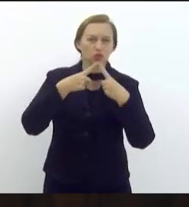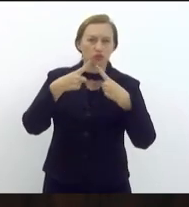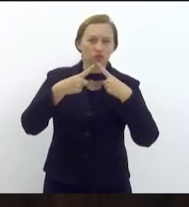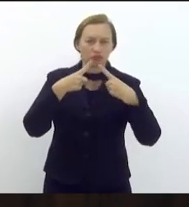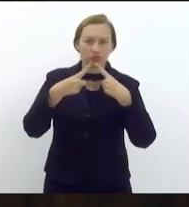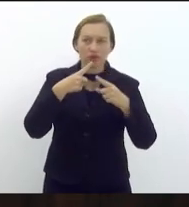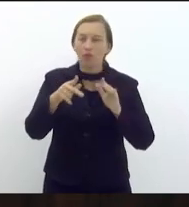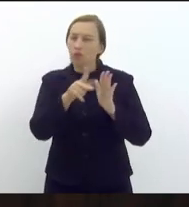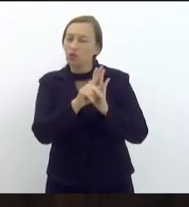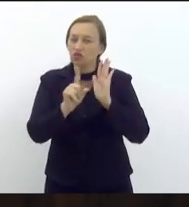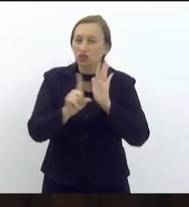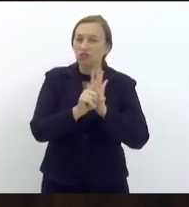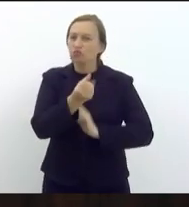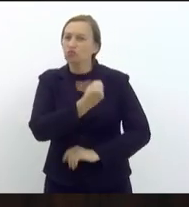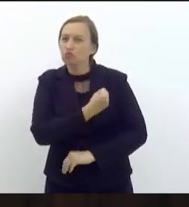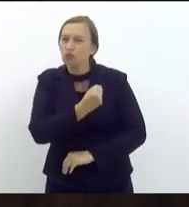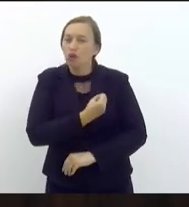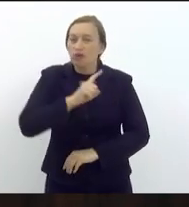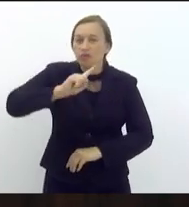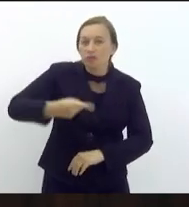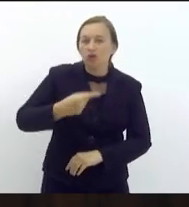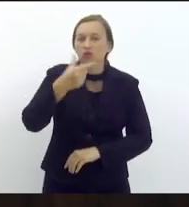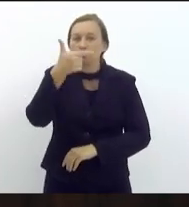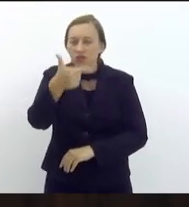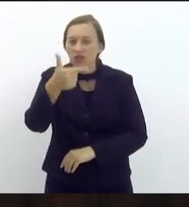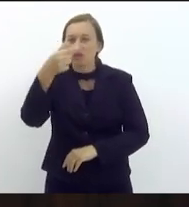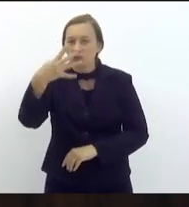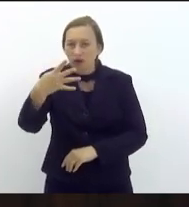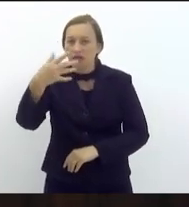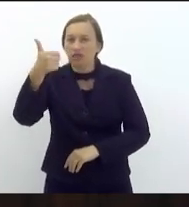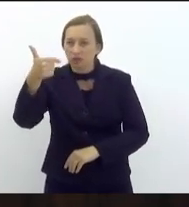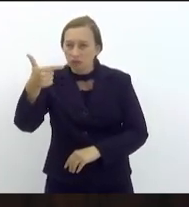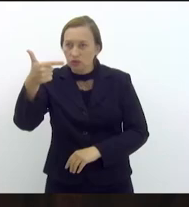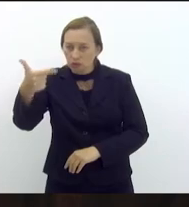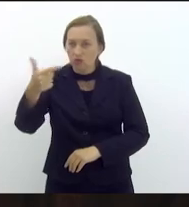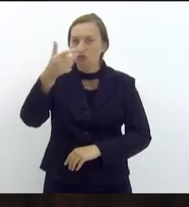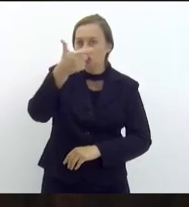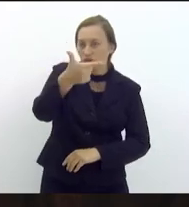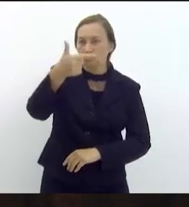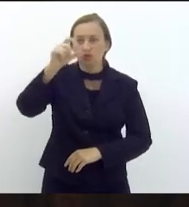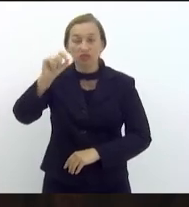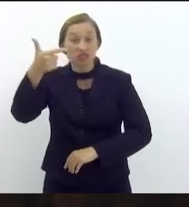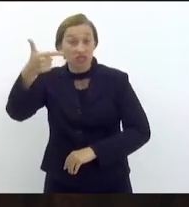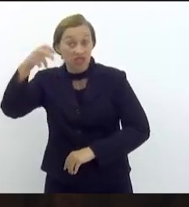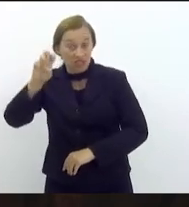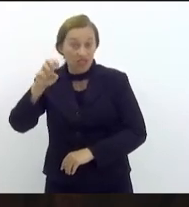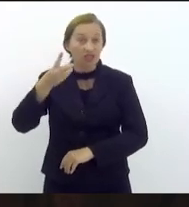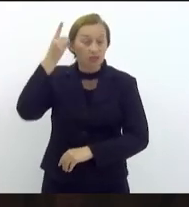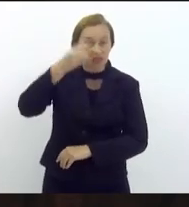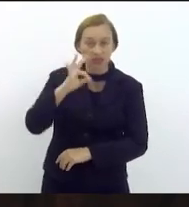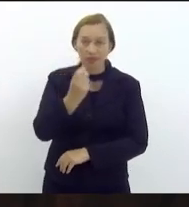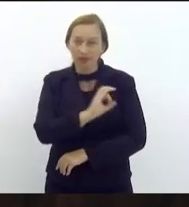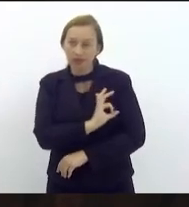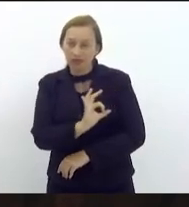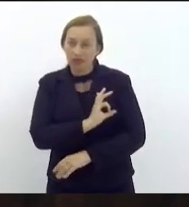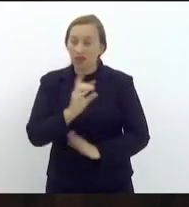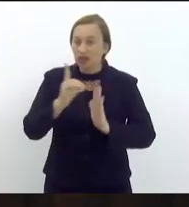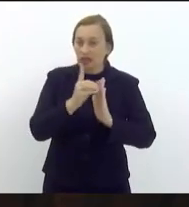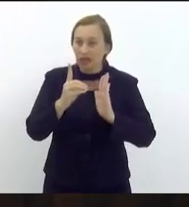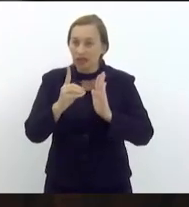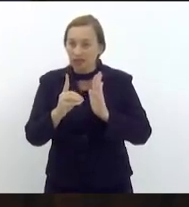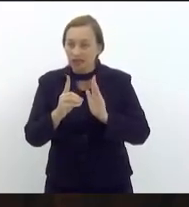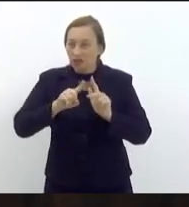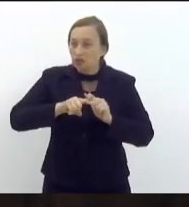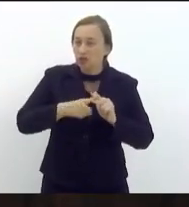projeto de lei número 1242/2015 e autoria deputada Marta Rocha que altera o decreto de lei